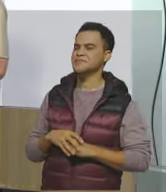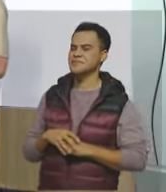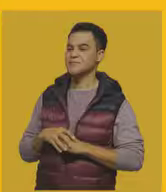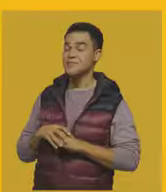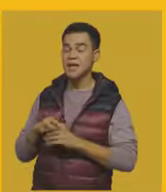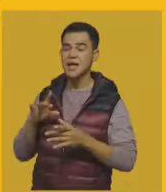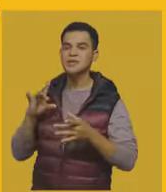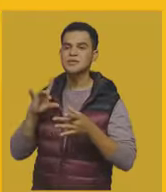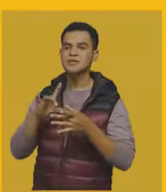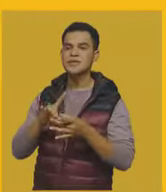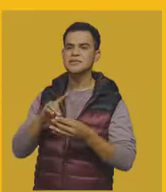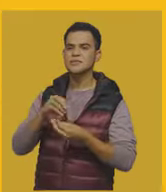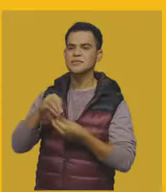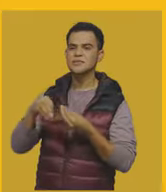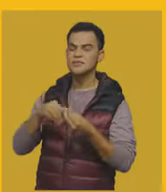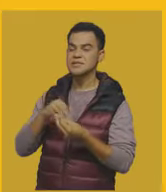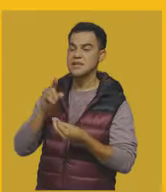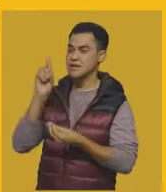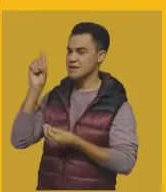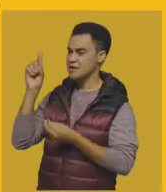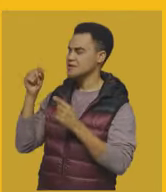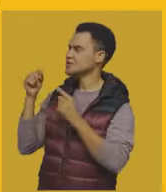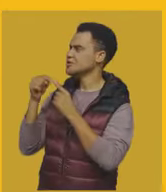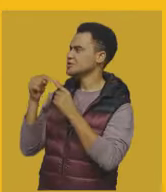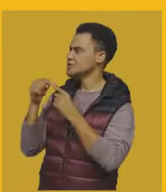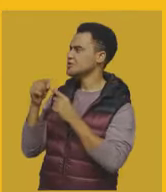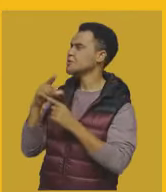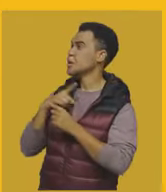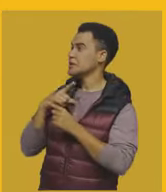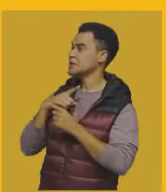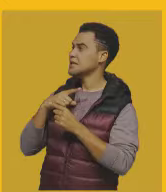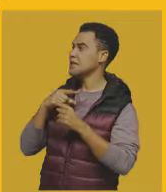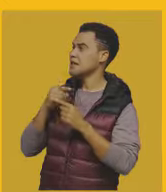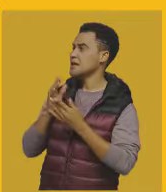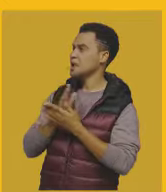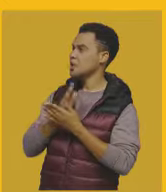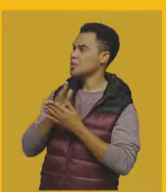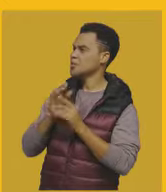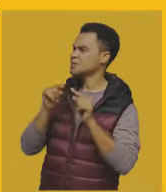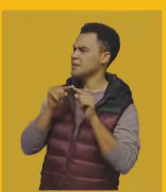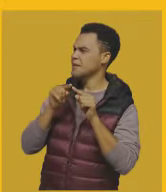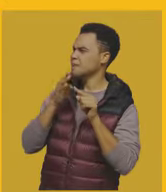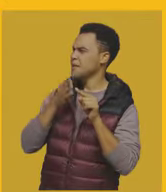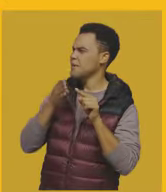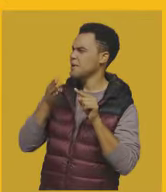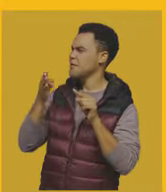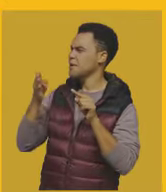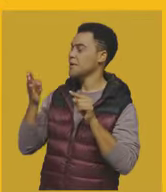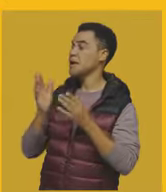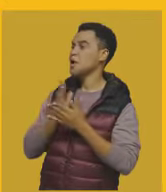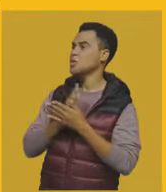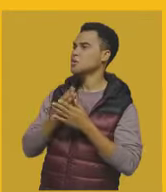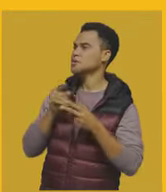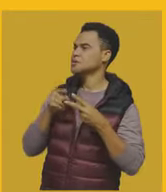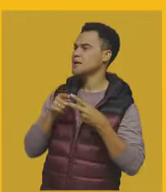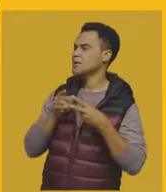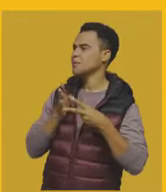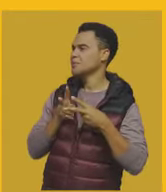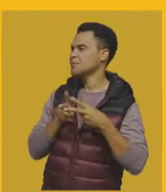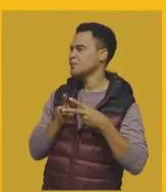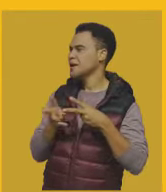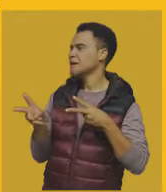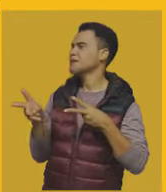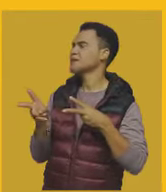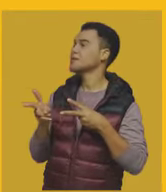resistências. Nesse tipo de associação, há elementos que estarão em série e outros elementos que estarão em paralelo. Então, a gente tem